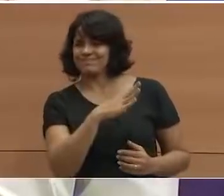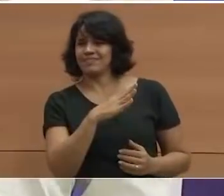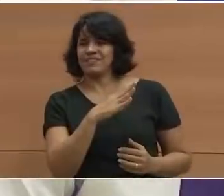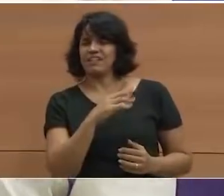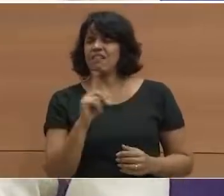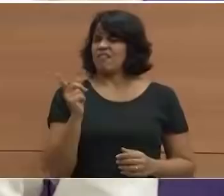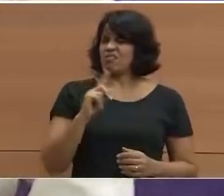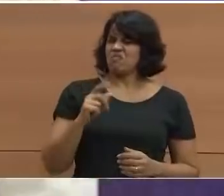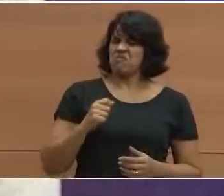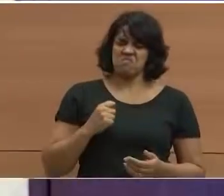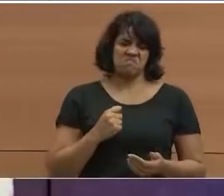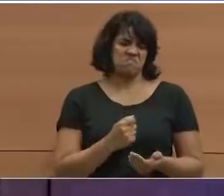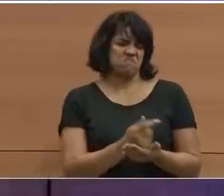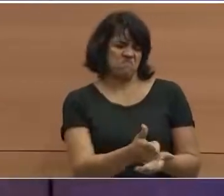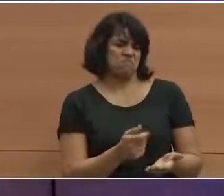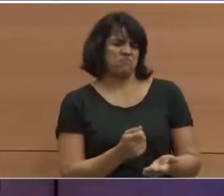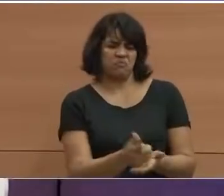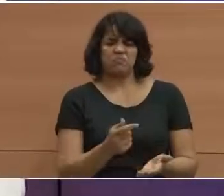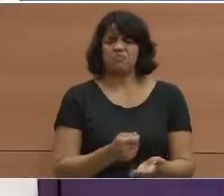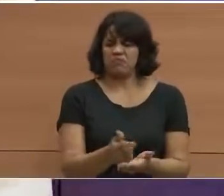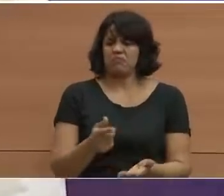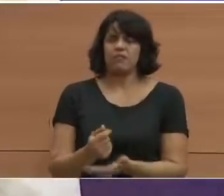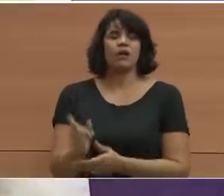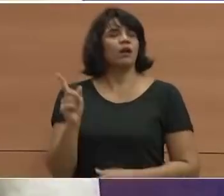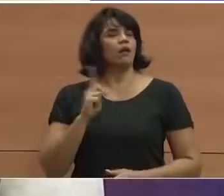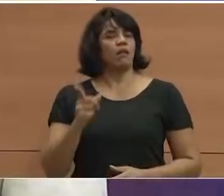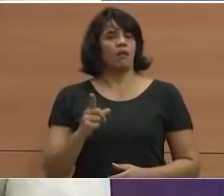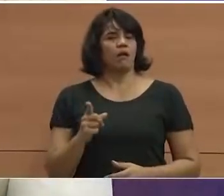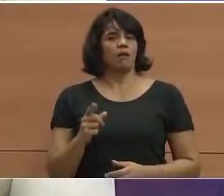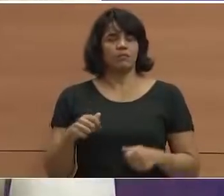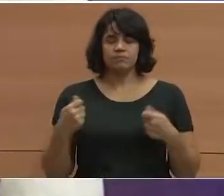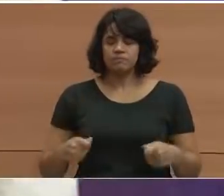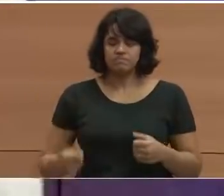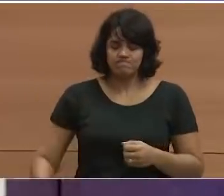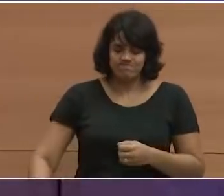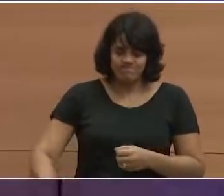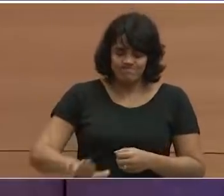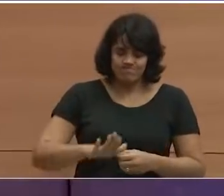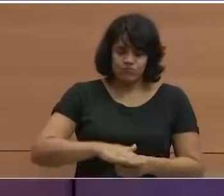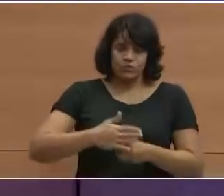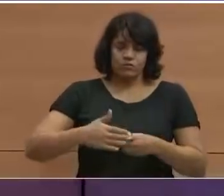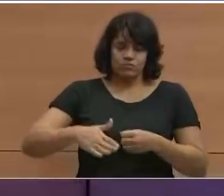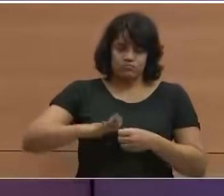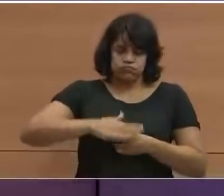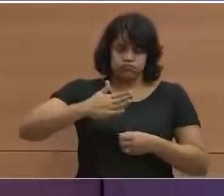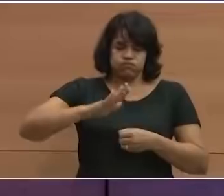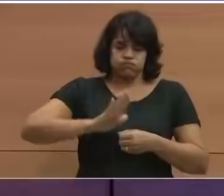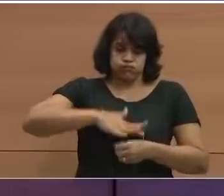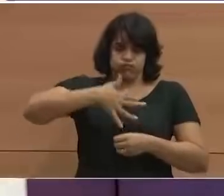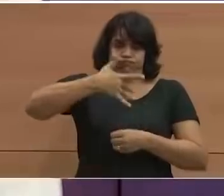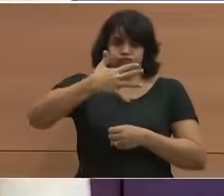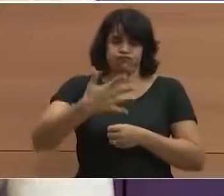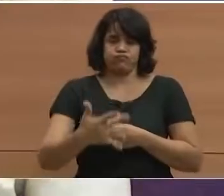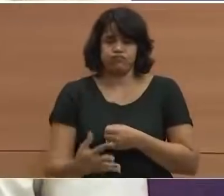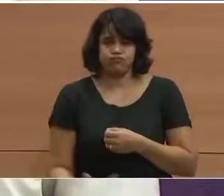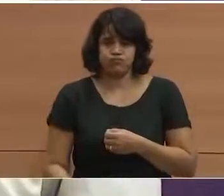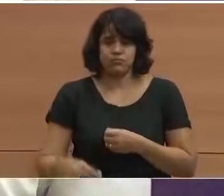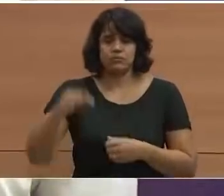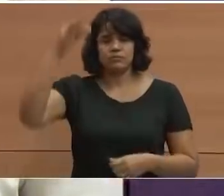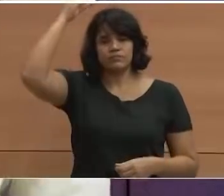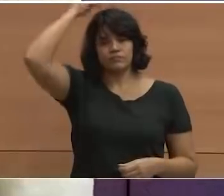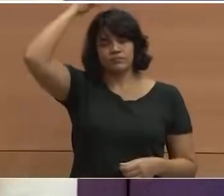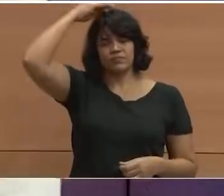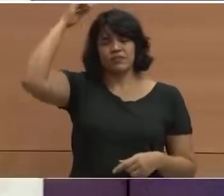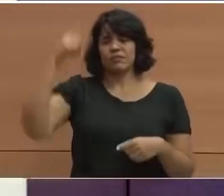Espírito. Porque nós somos testemunhas daquilo que nós vimos e ouvimos. Não